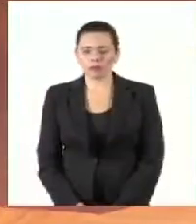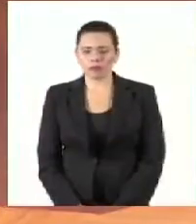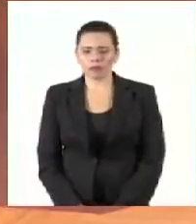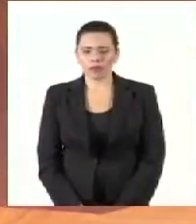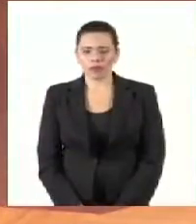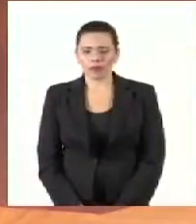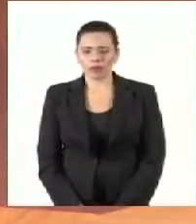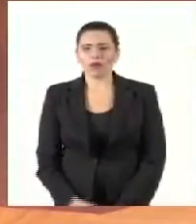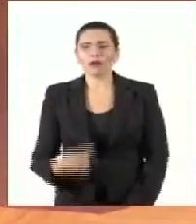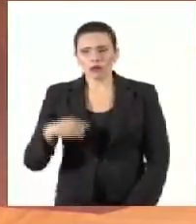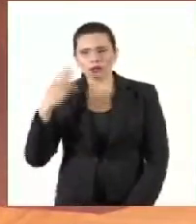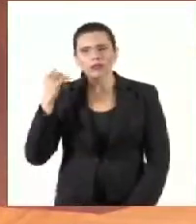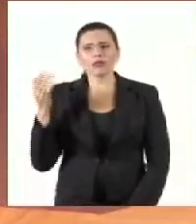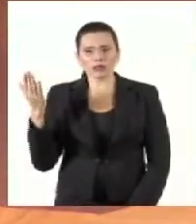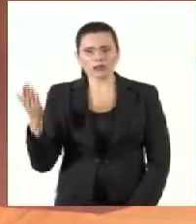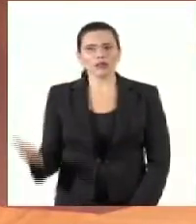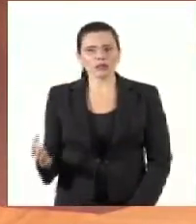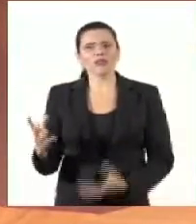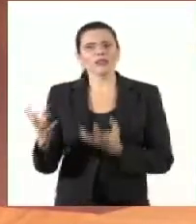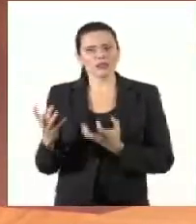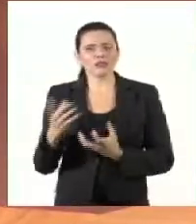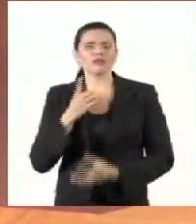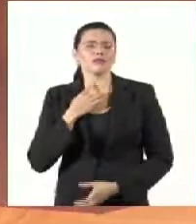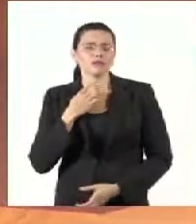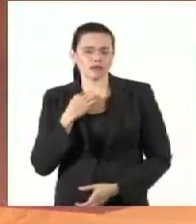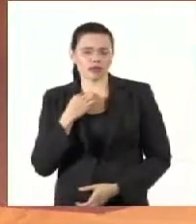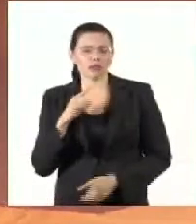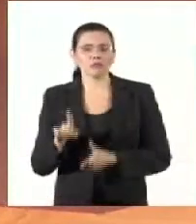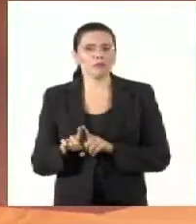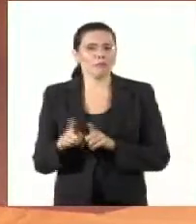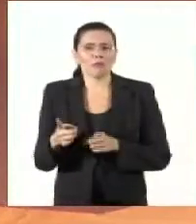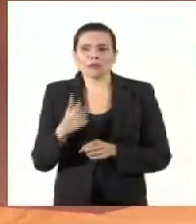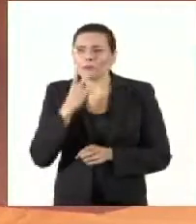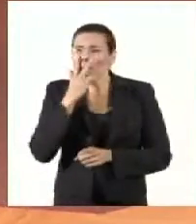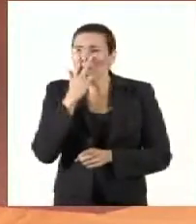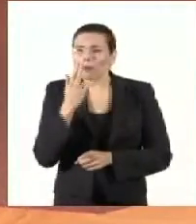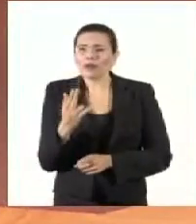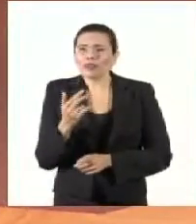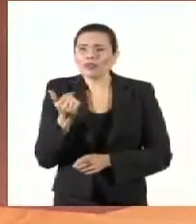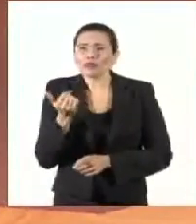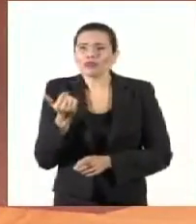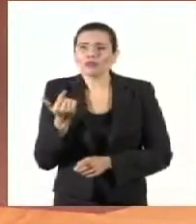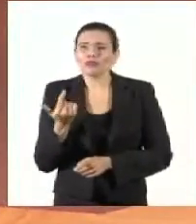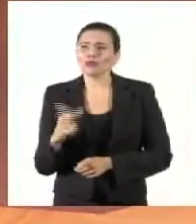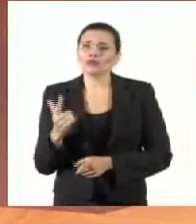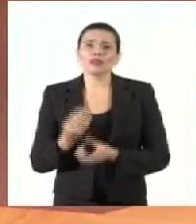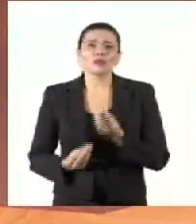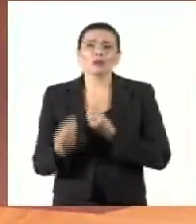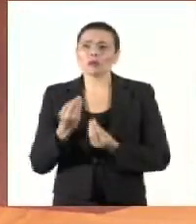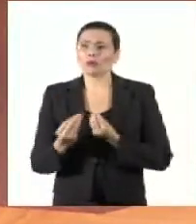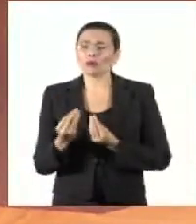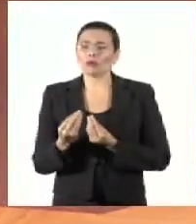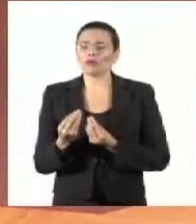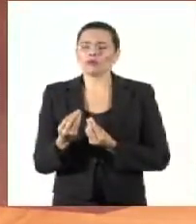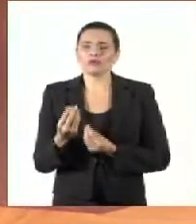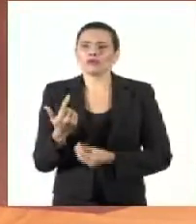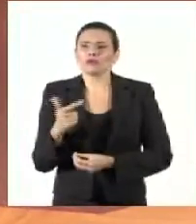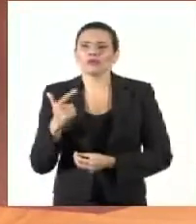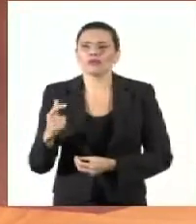gerenciar aquela Secretaria de Saúde. Está que nem o governador, mais perdido, deputado Fábio Braga, do que segue em